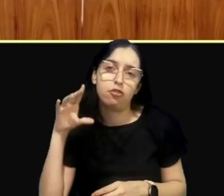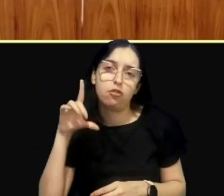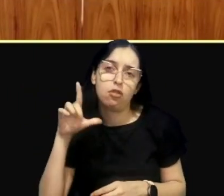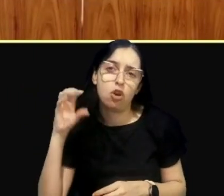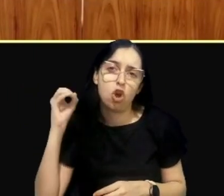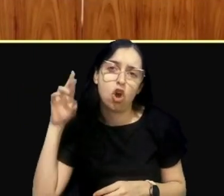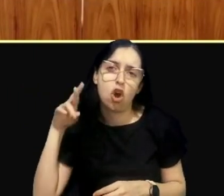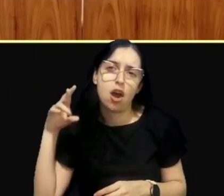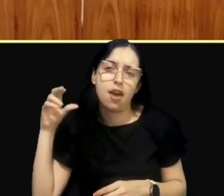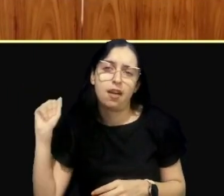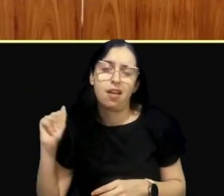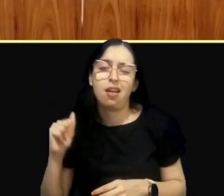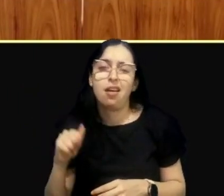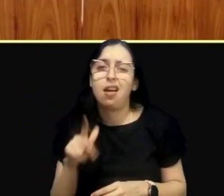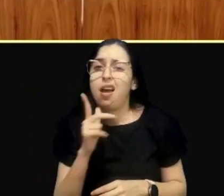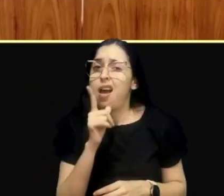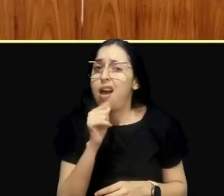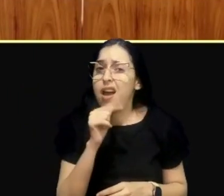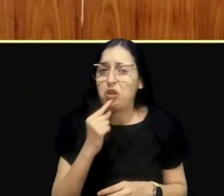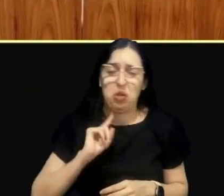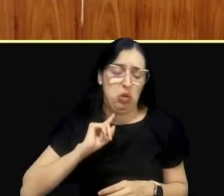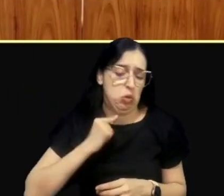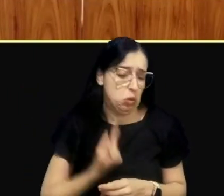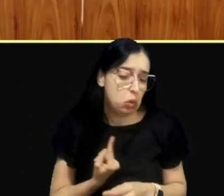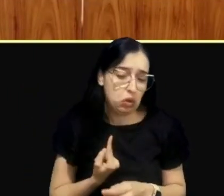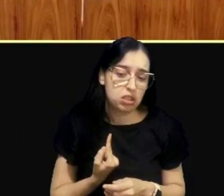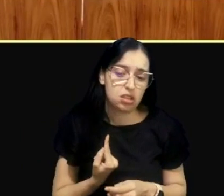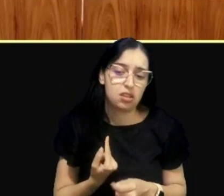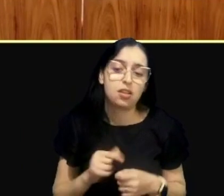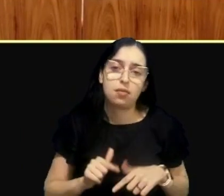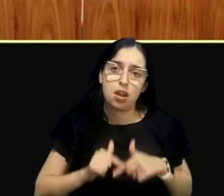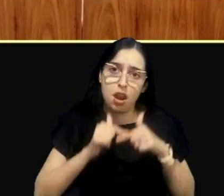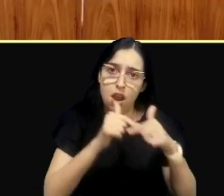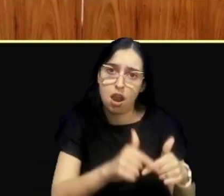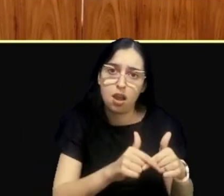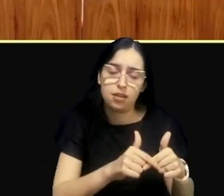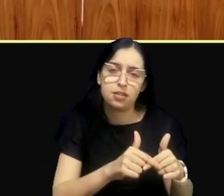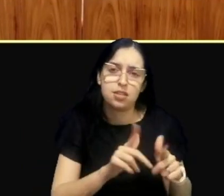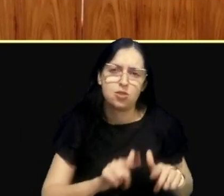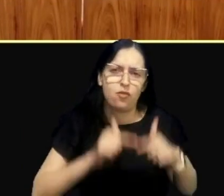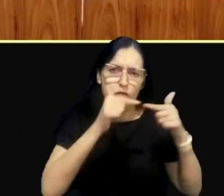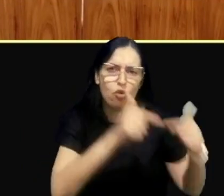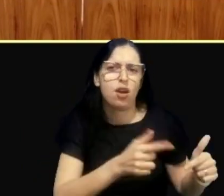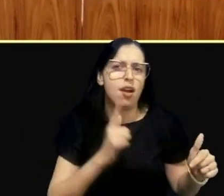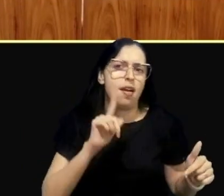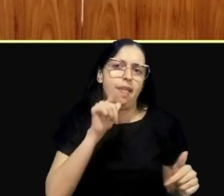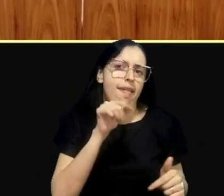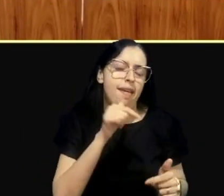então vamos investir aqui mais, a liminar sai na água. Então, assim,